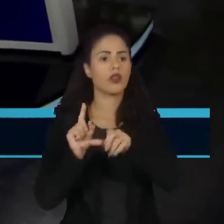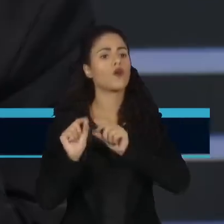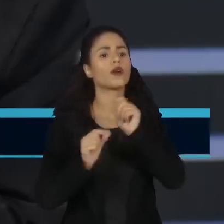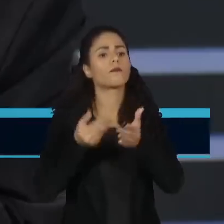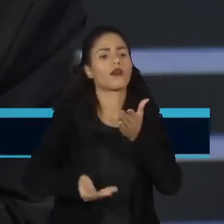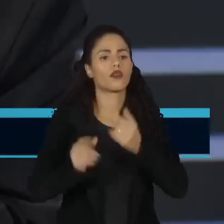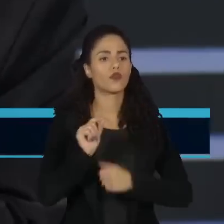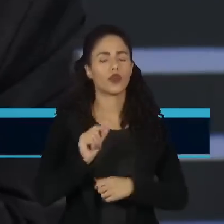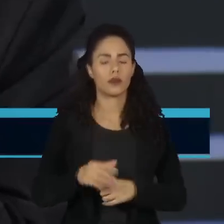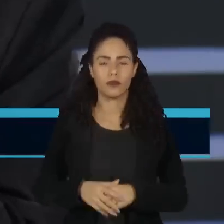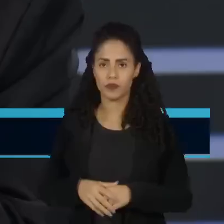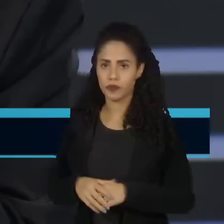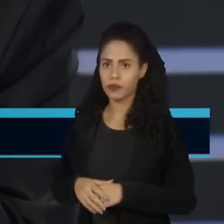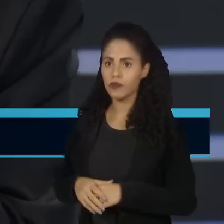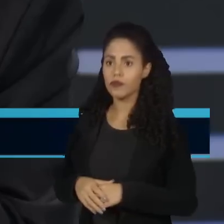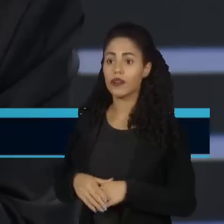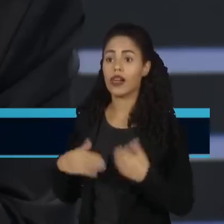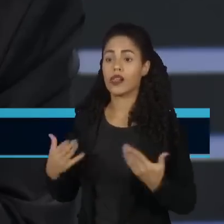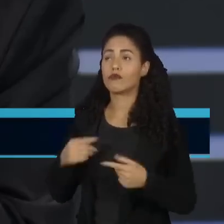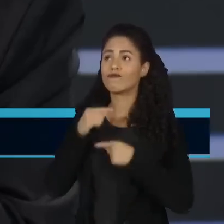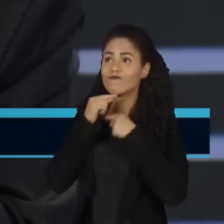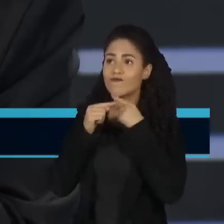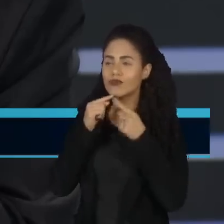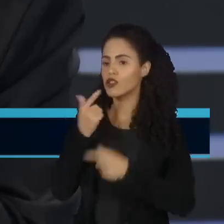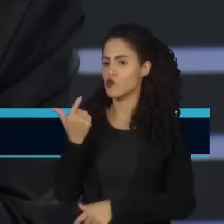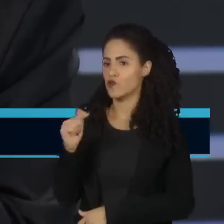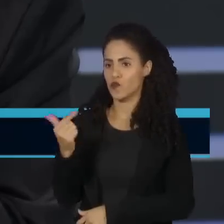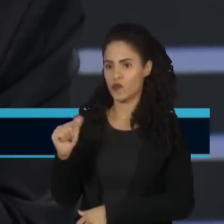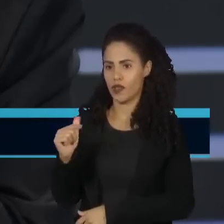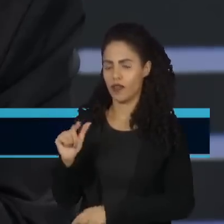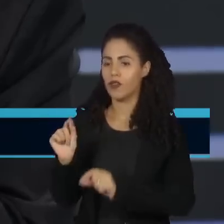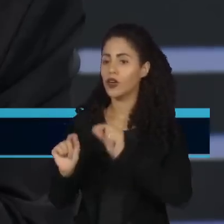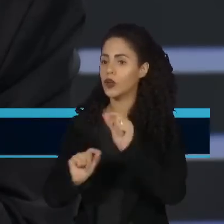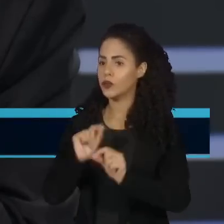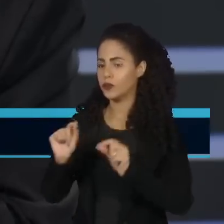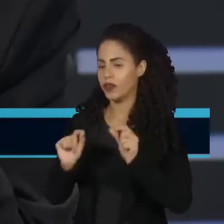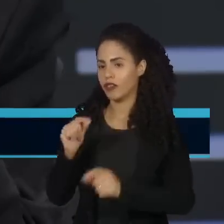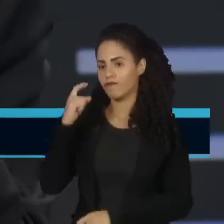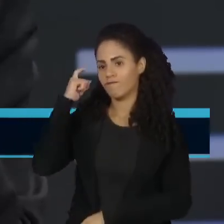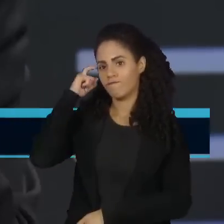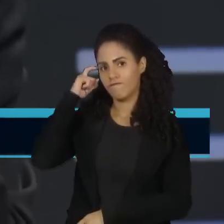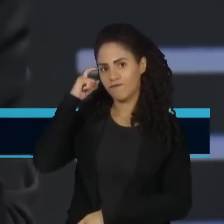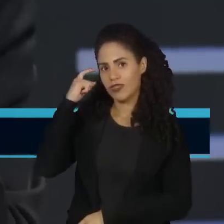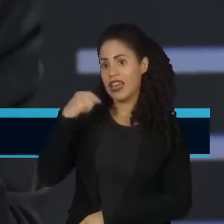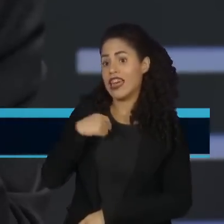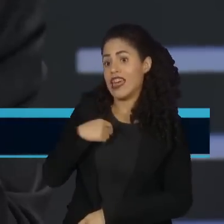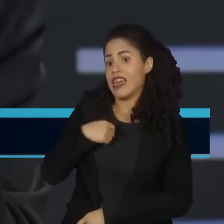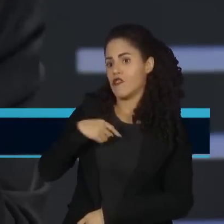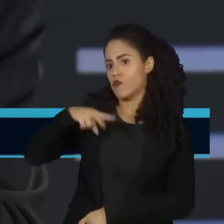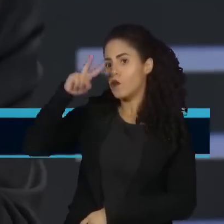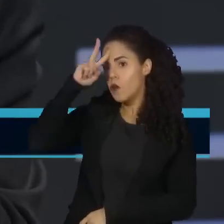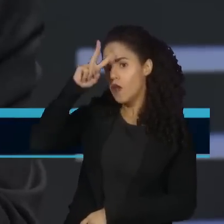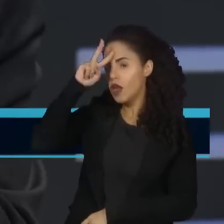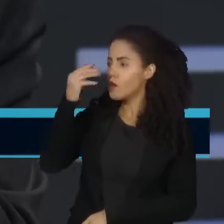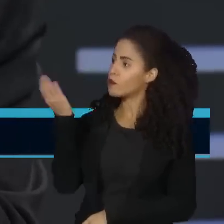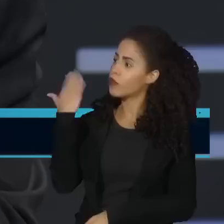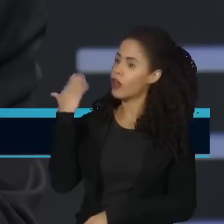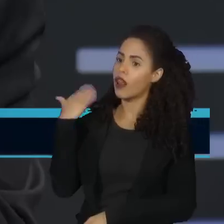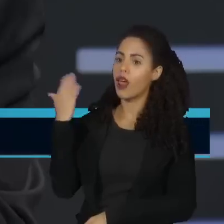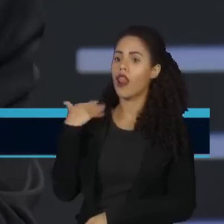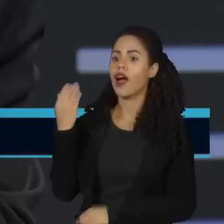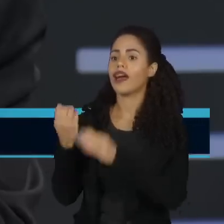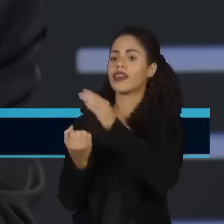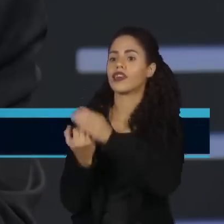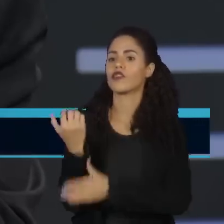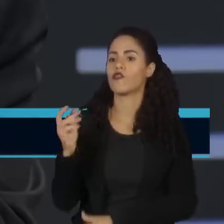Olha, não resta dúvida que... Eu lembro já, na época do Plano Real, eu lembro